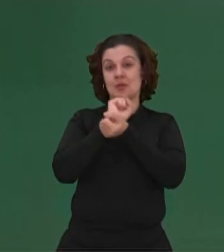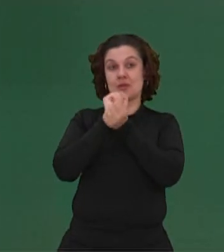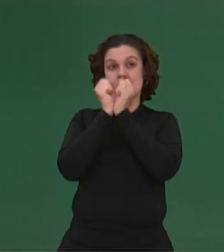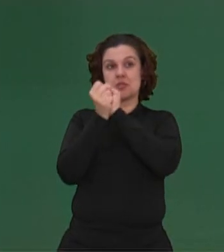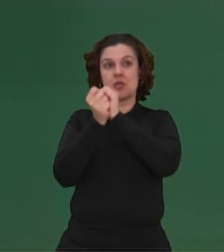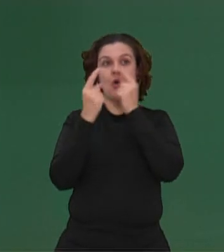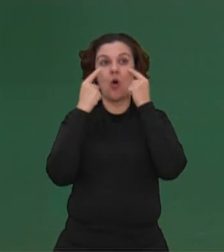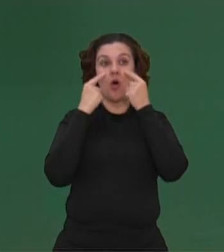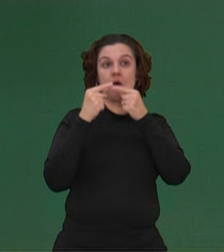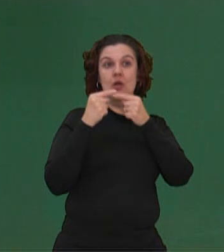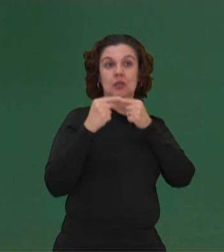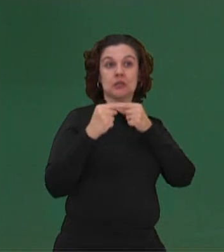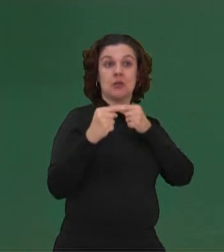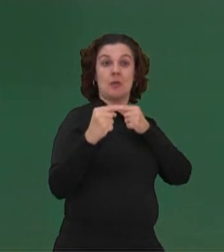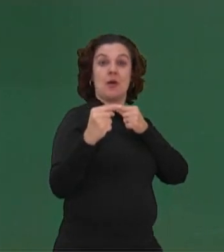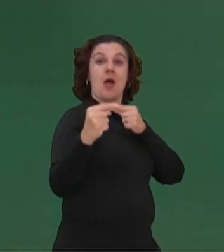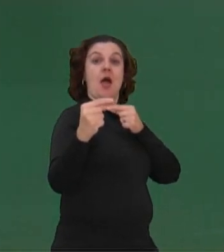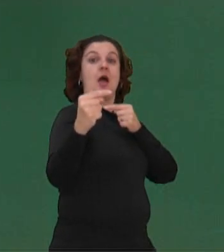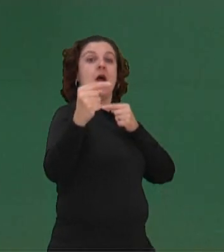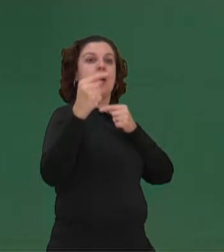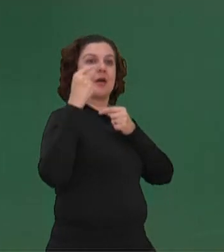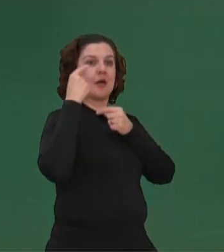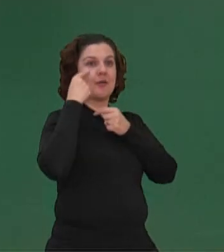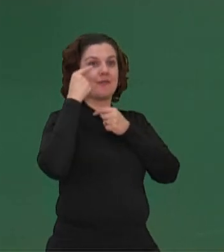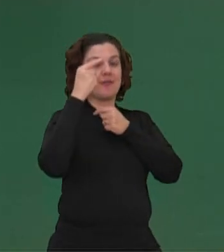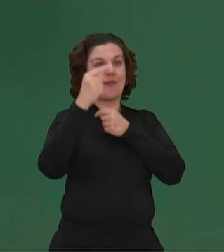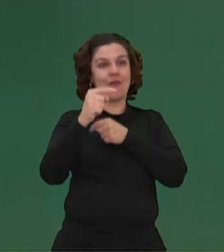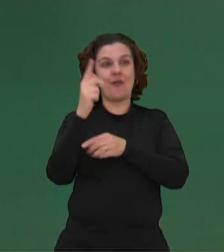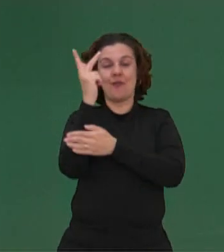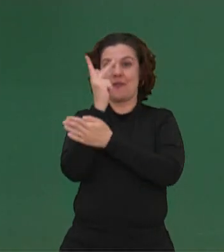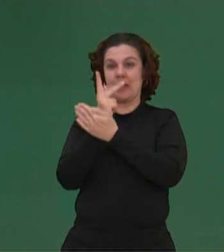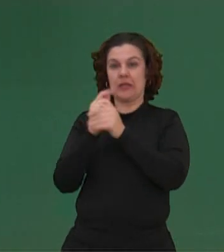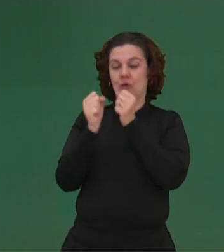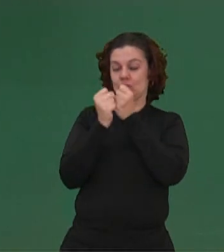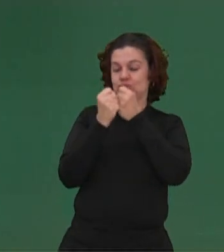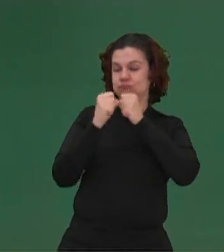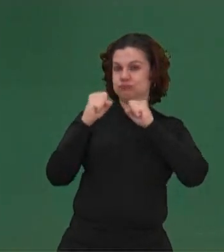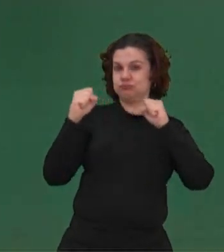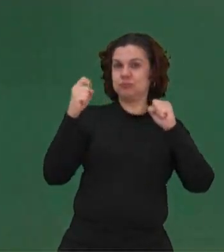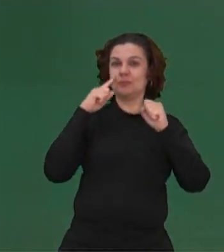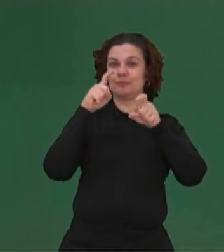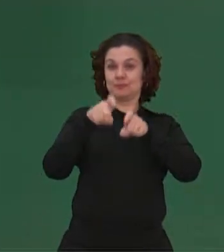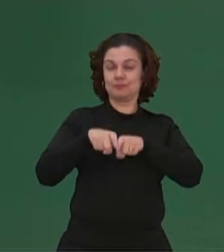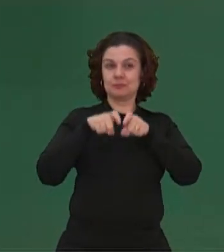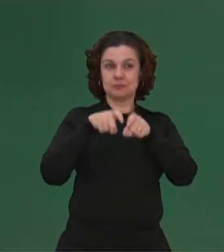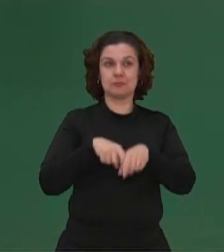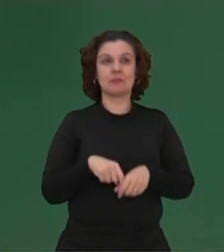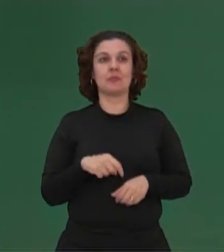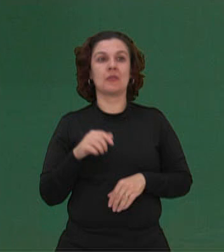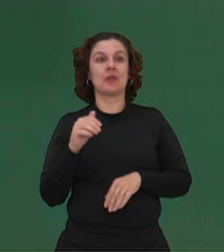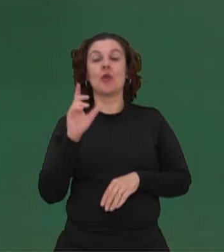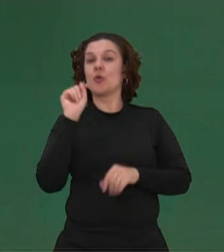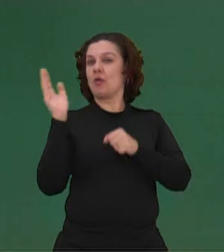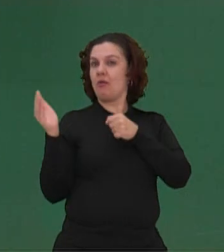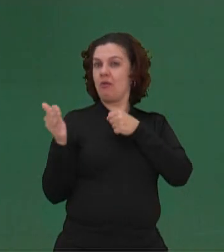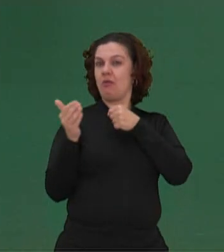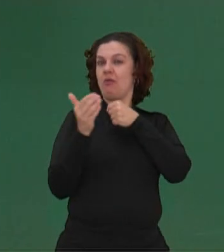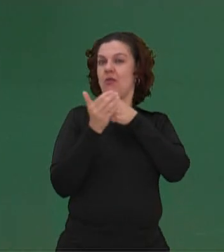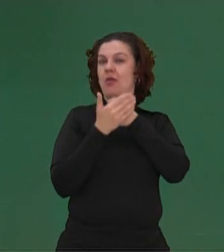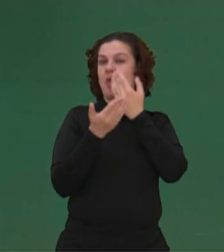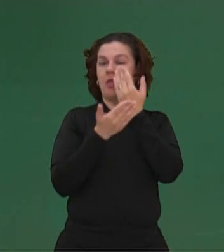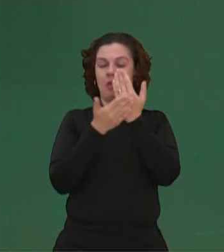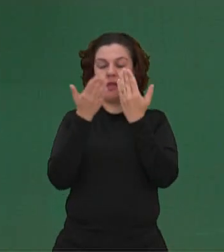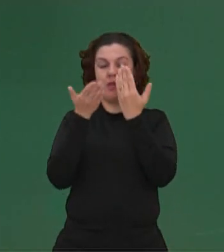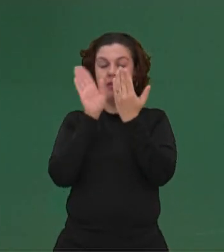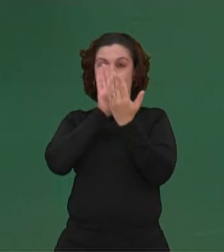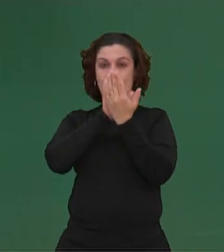no tamanho da propriedade rural. Então, uma grande propriedade rural. E o que a imagem não mostra, mas